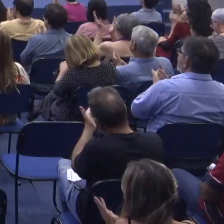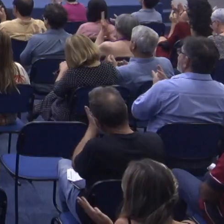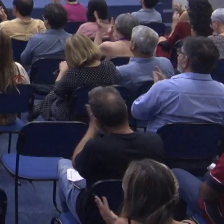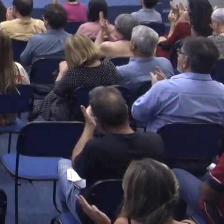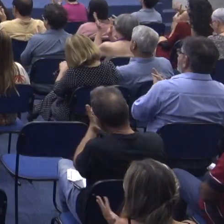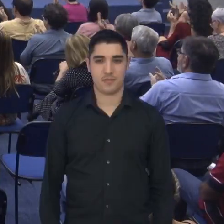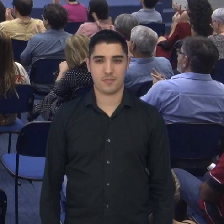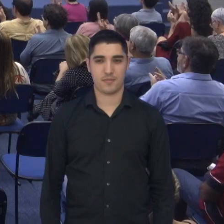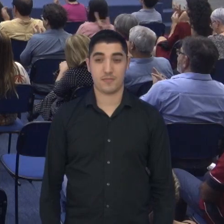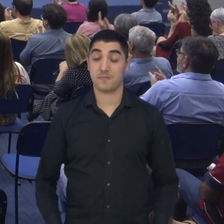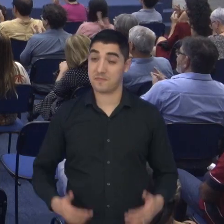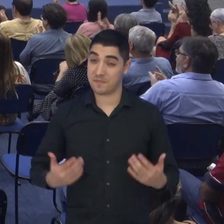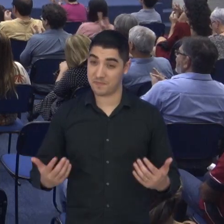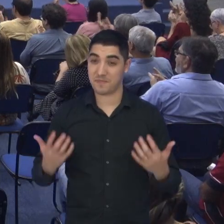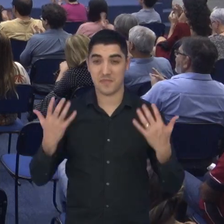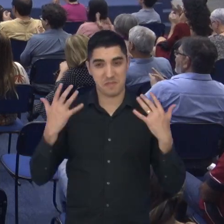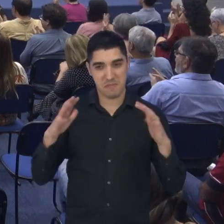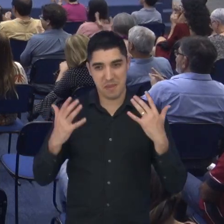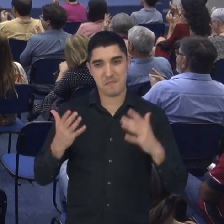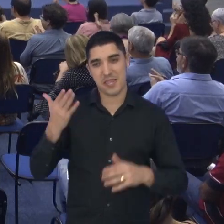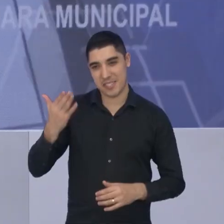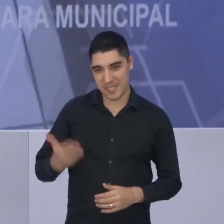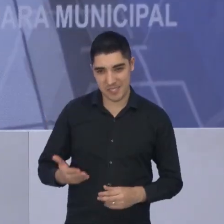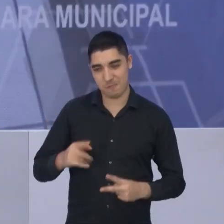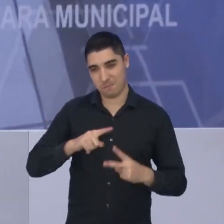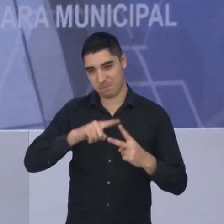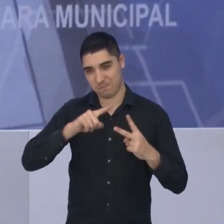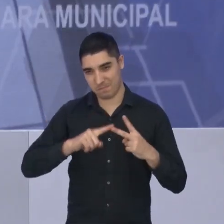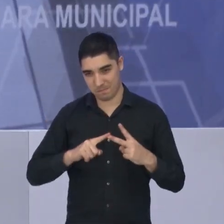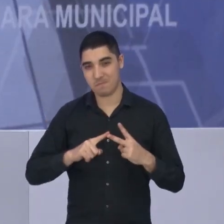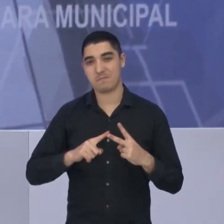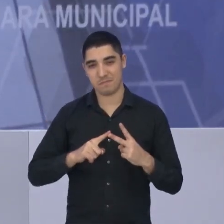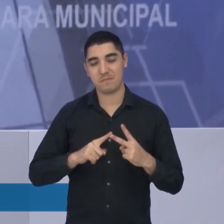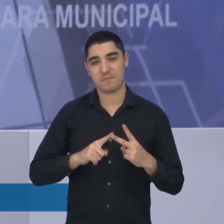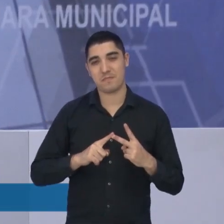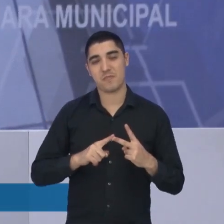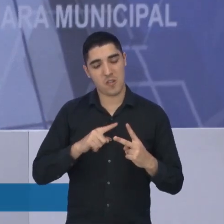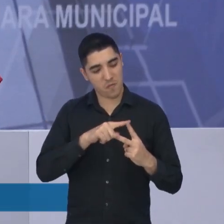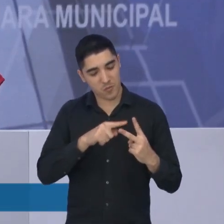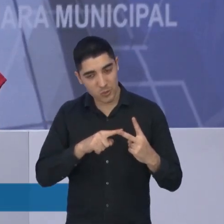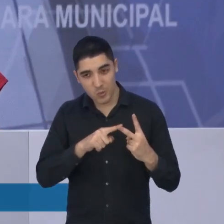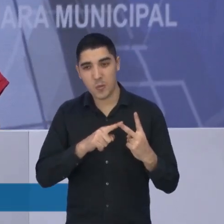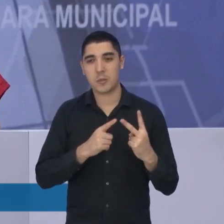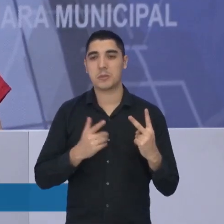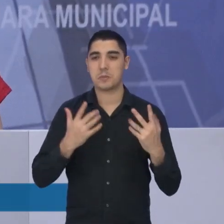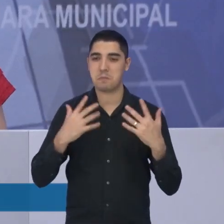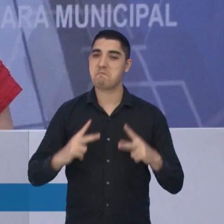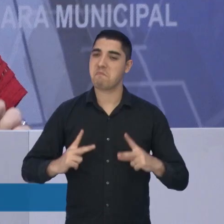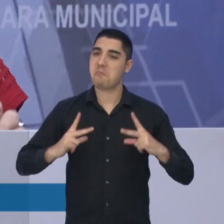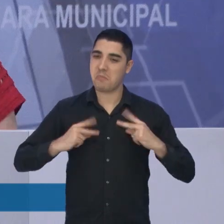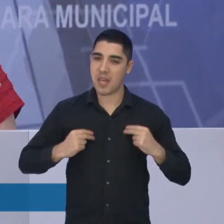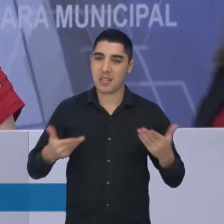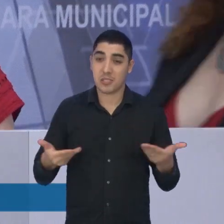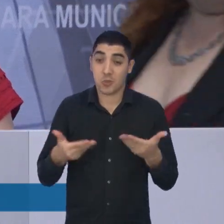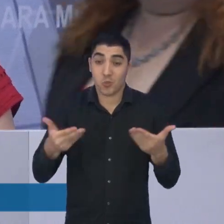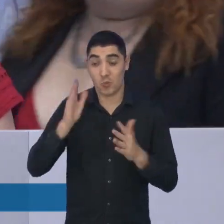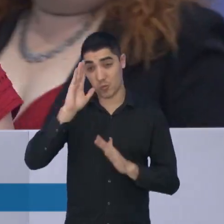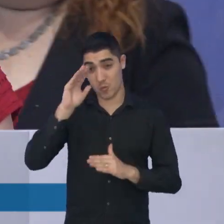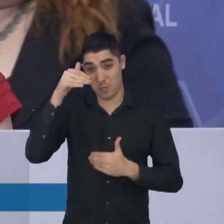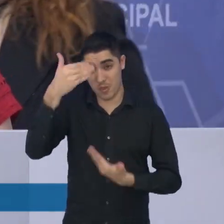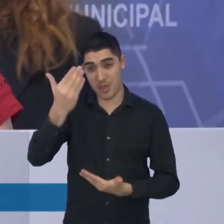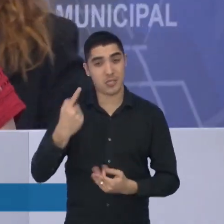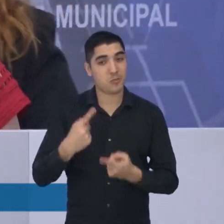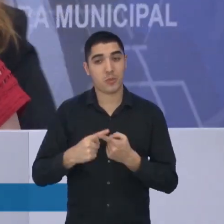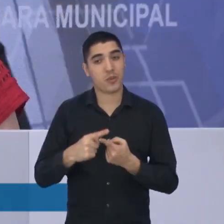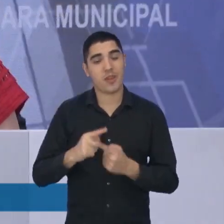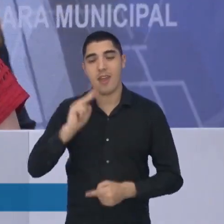Bom, parabéns, Milione, Fernanda. Vocês merecem essa homenagem, que é um